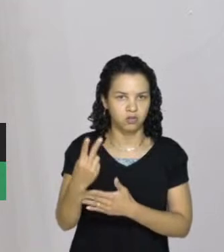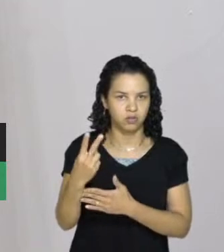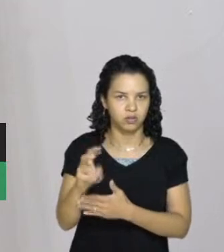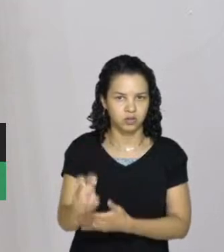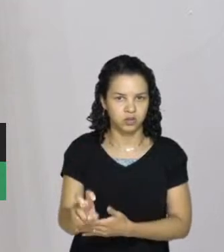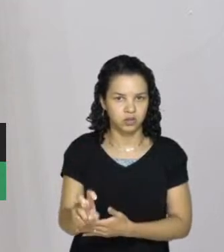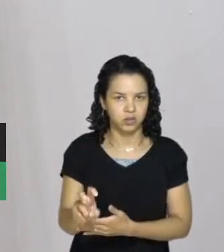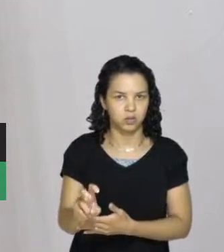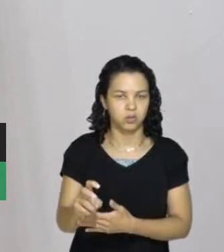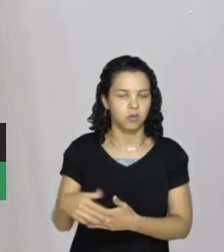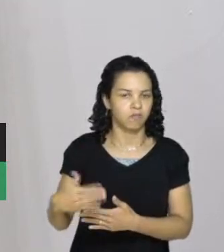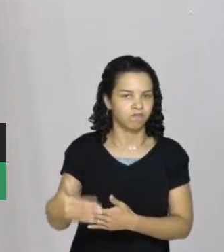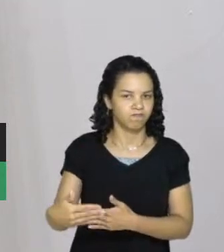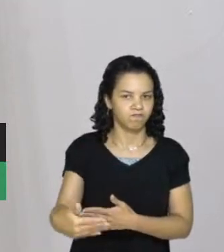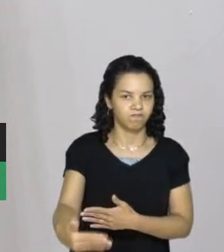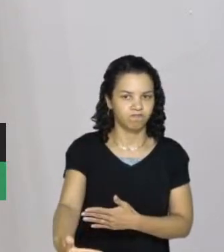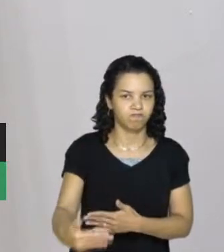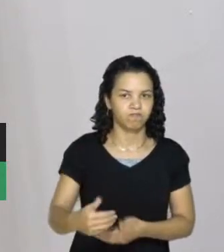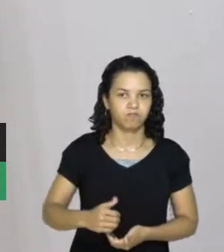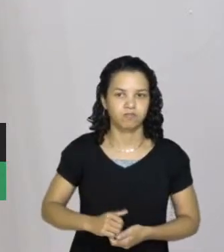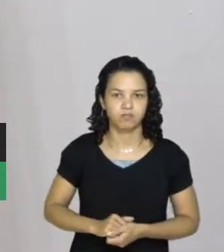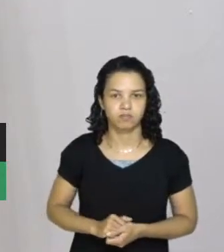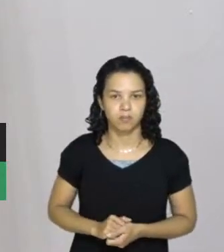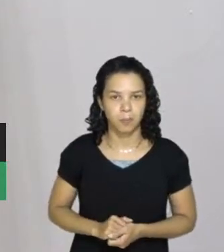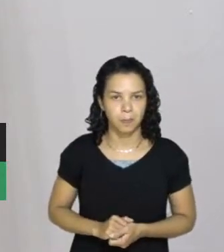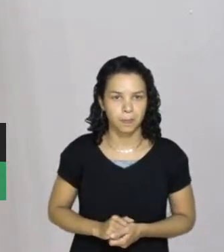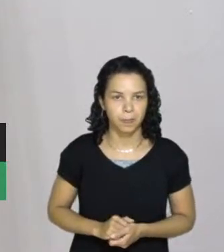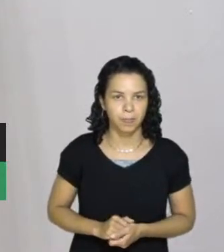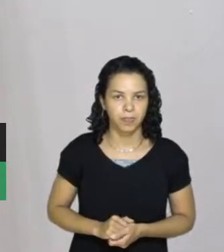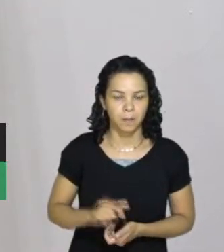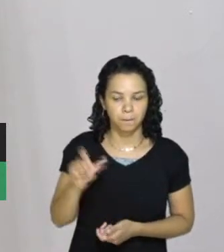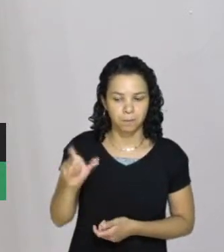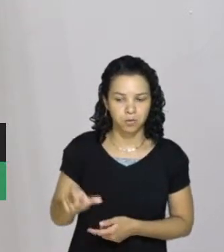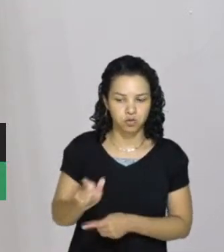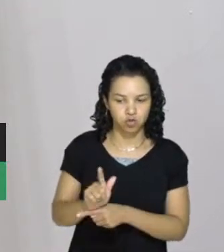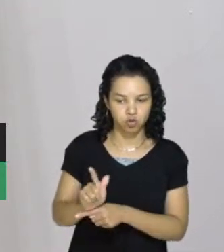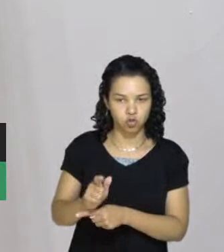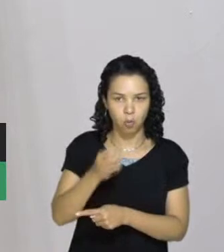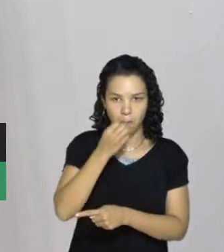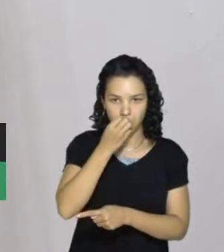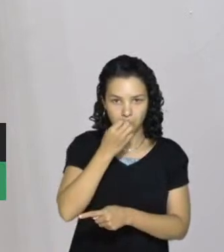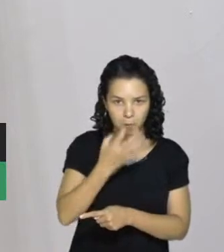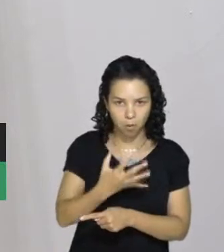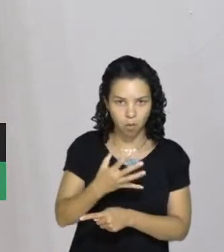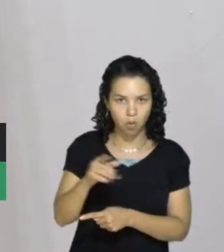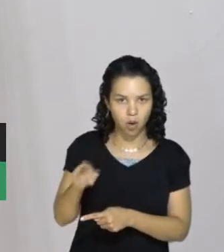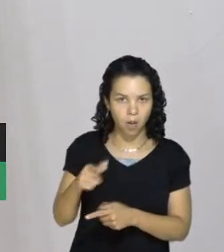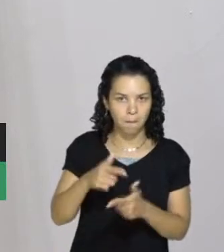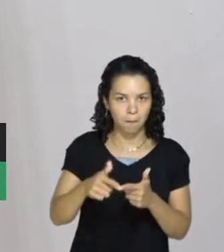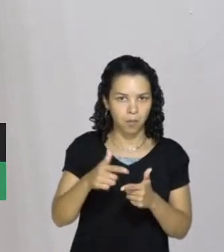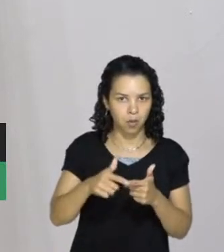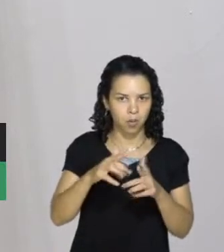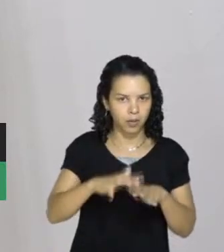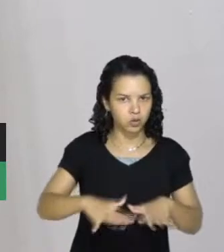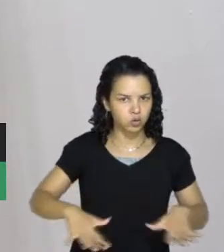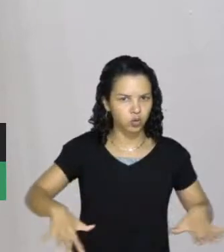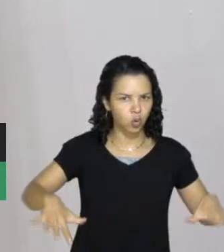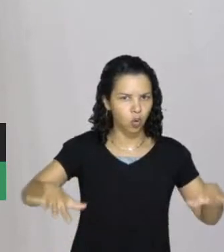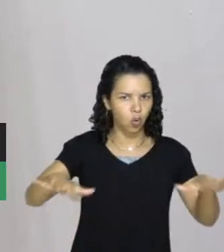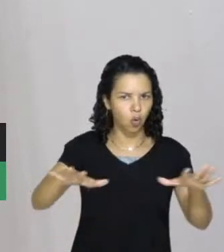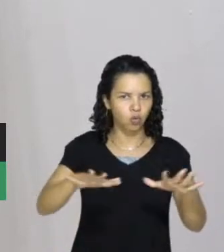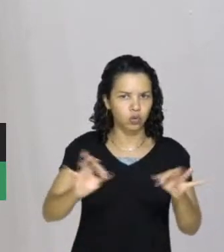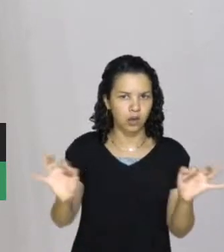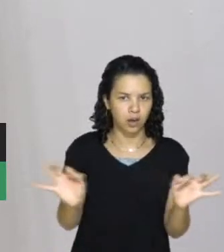e aí vai. Para um bom gestor, não é aquele que quer resolver todos os problemas de uma única vez,